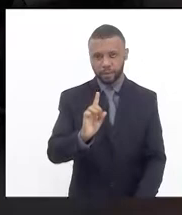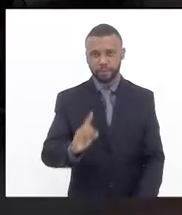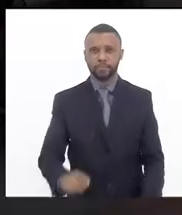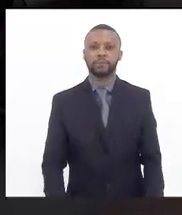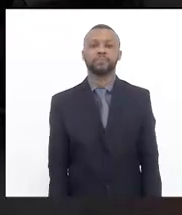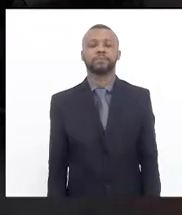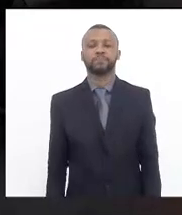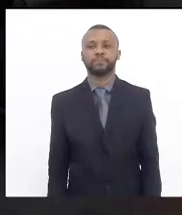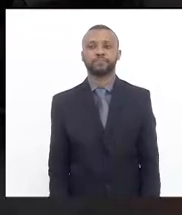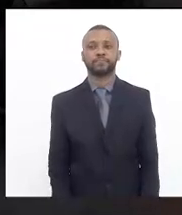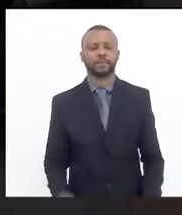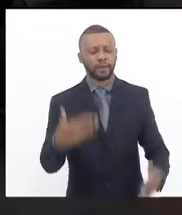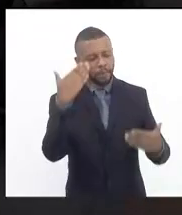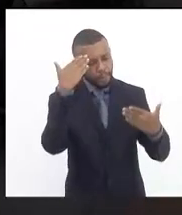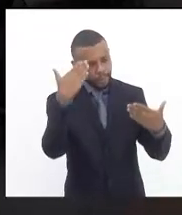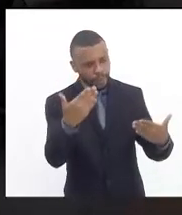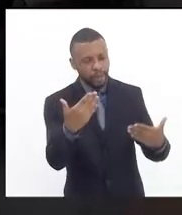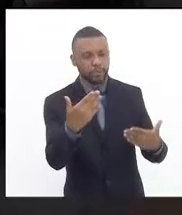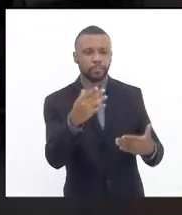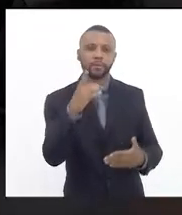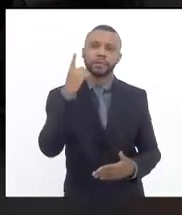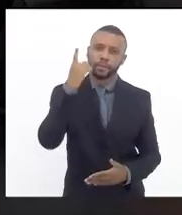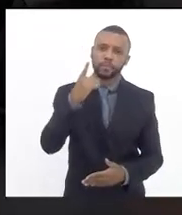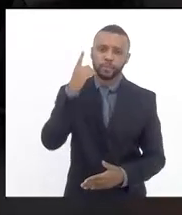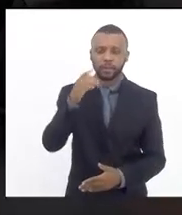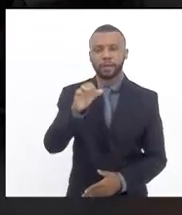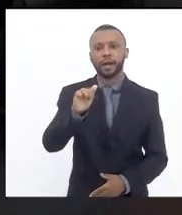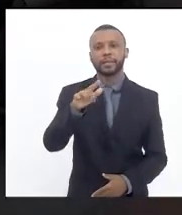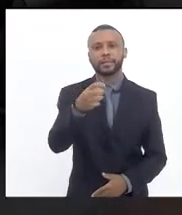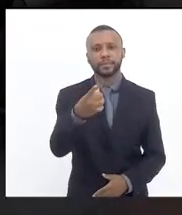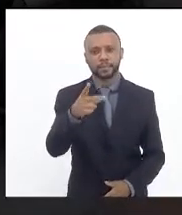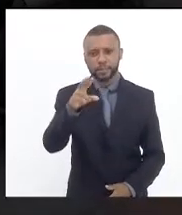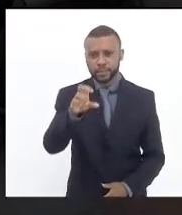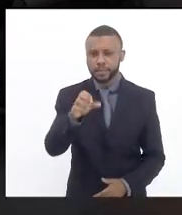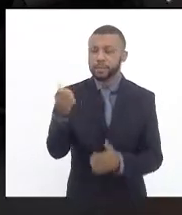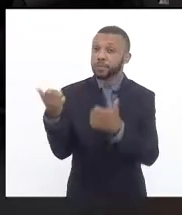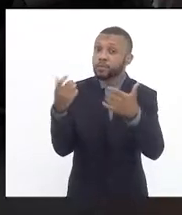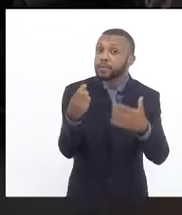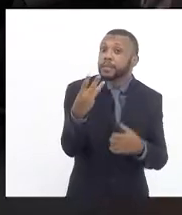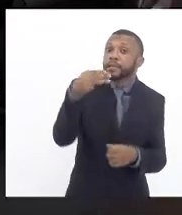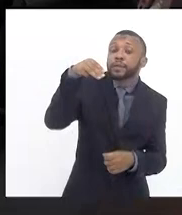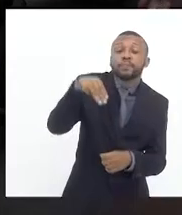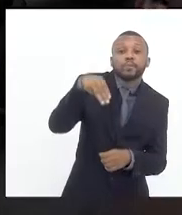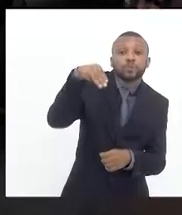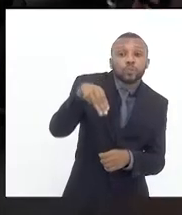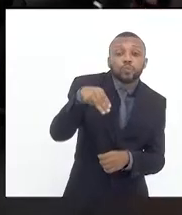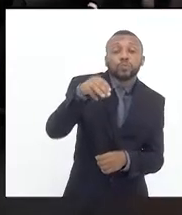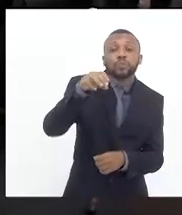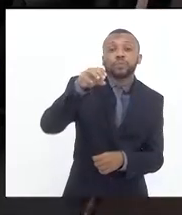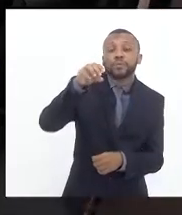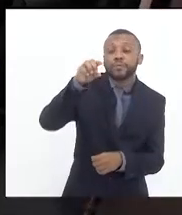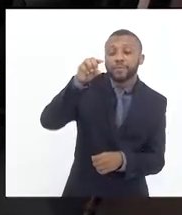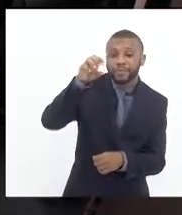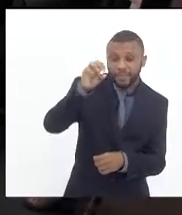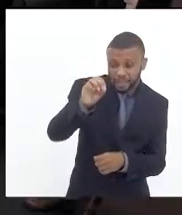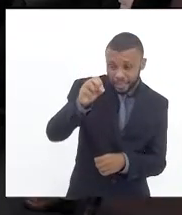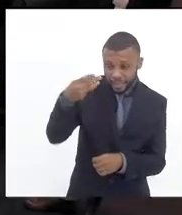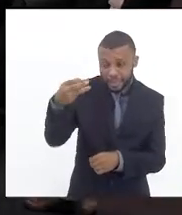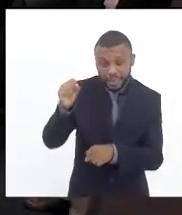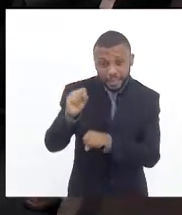E obrigada por Alexandre na poque que falou em três minutos e três